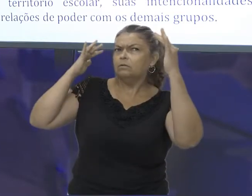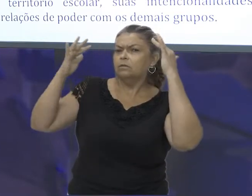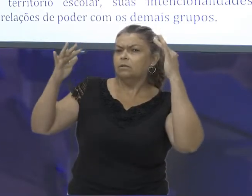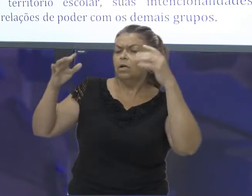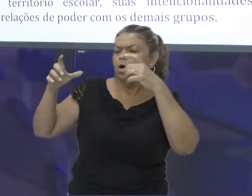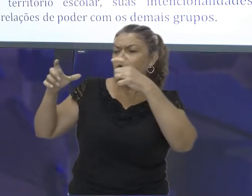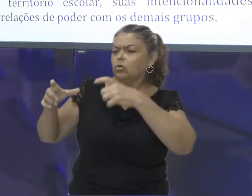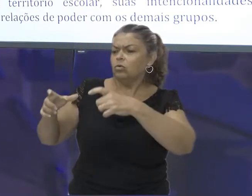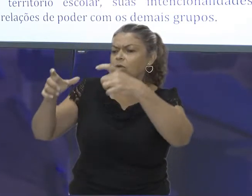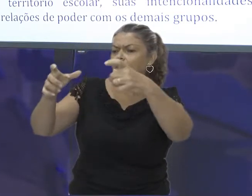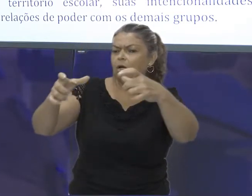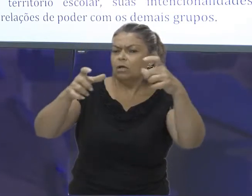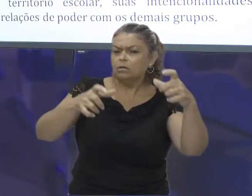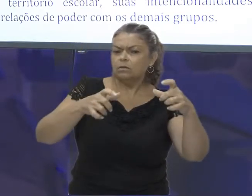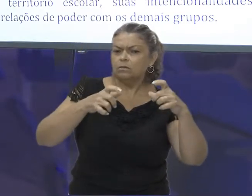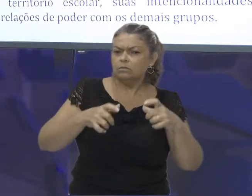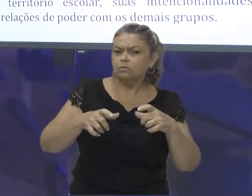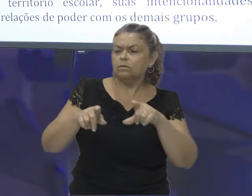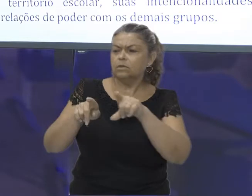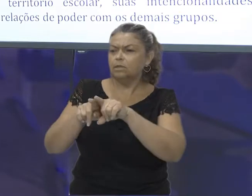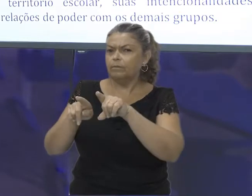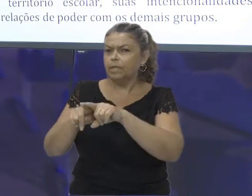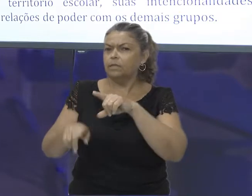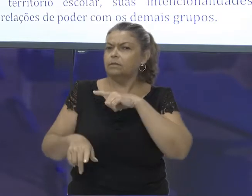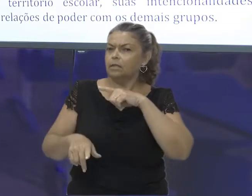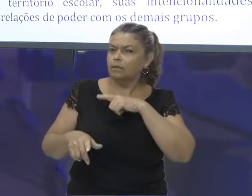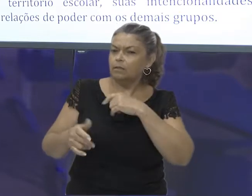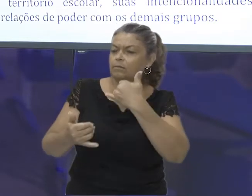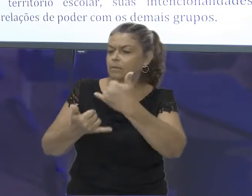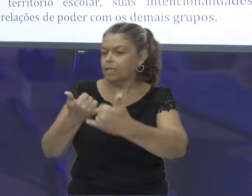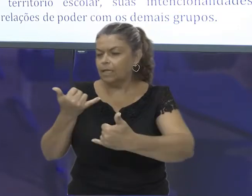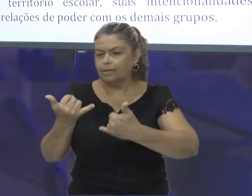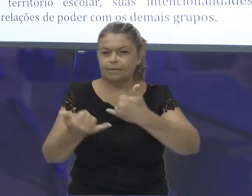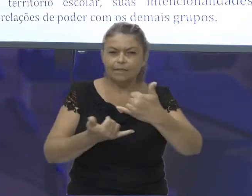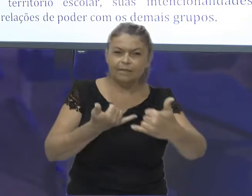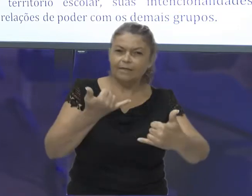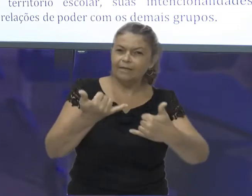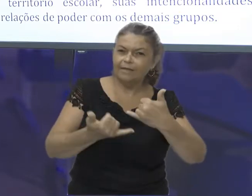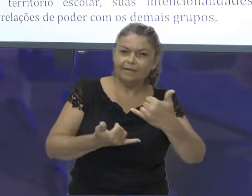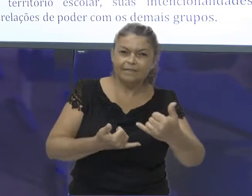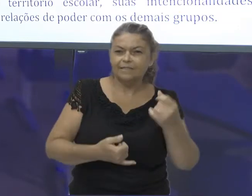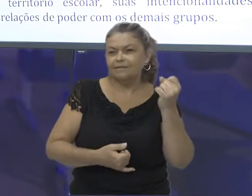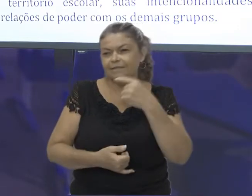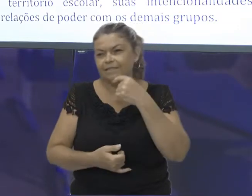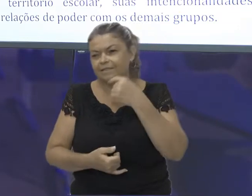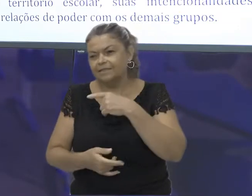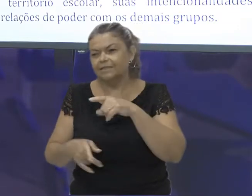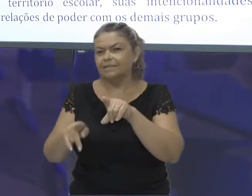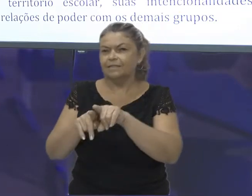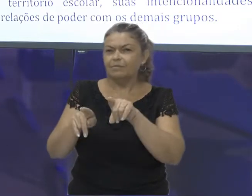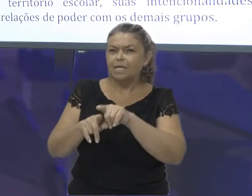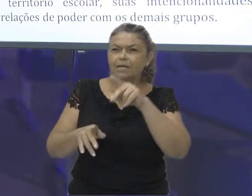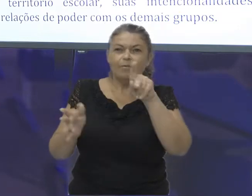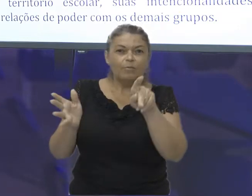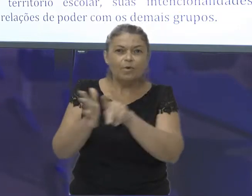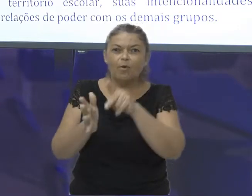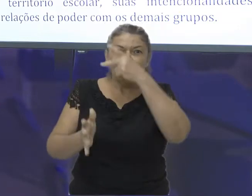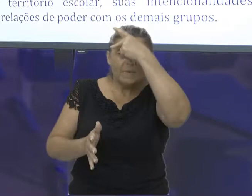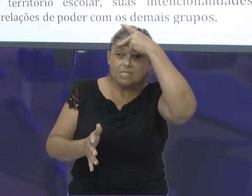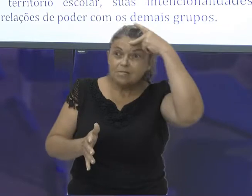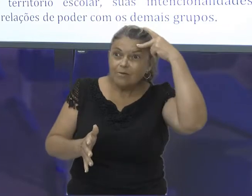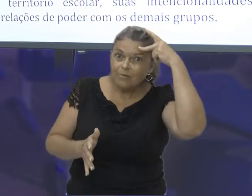Espaço muito dinâmico, muito diverso, com personagens, né, que nós